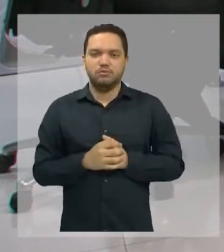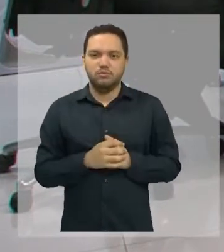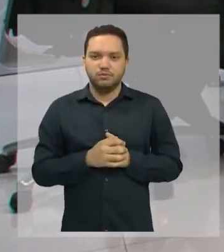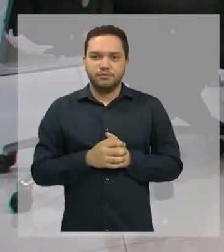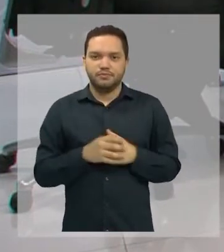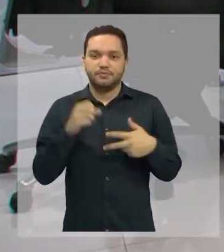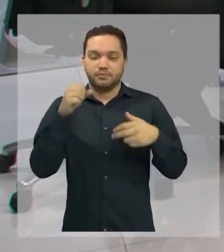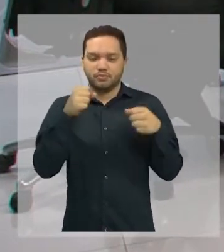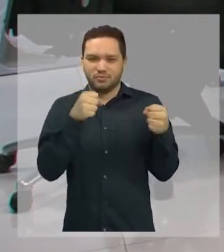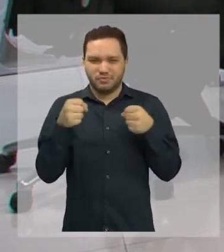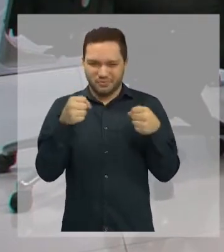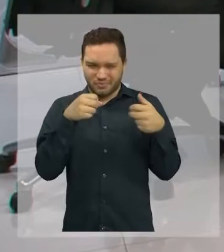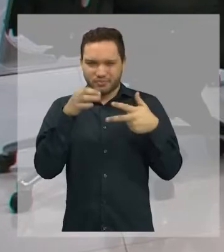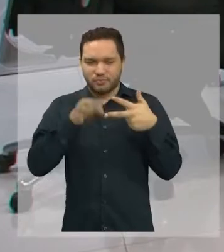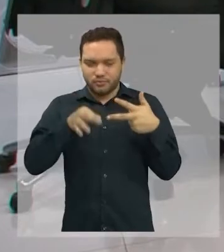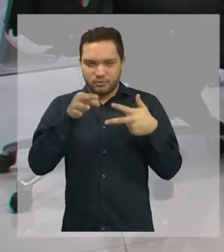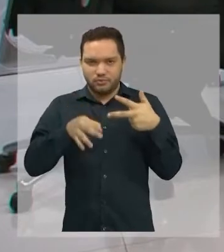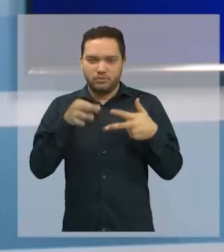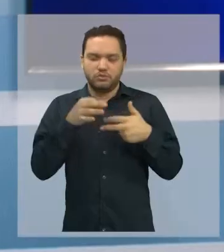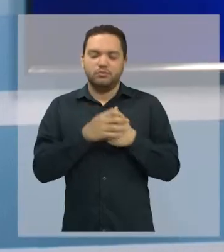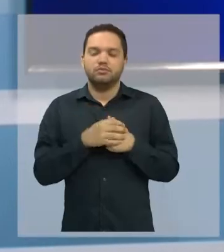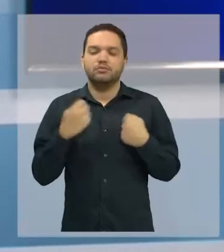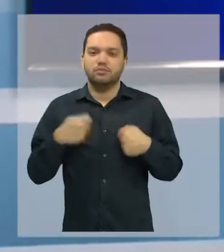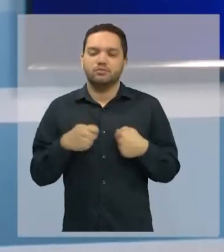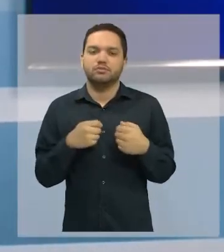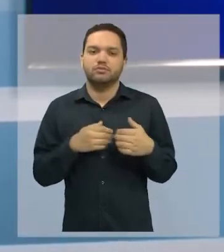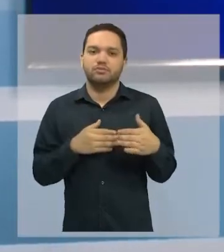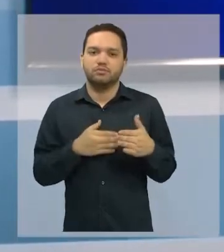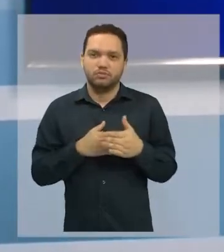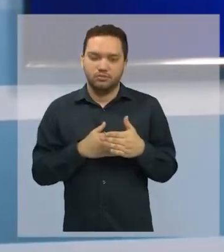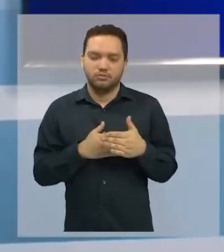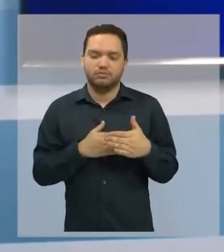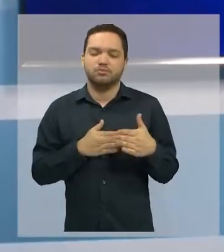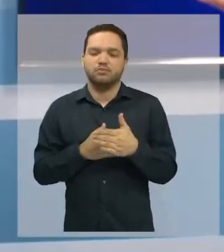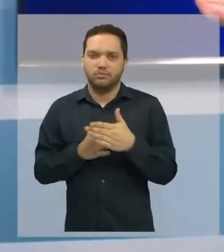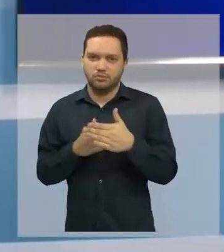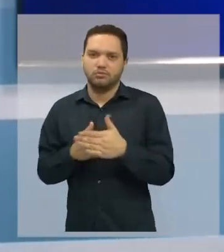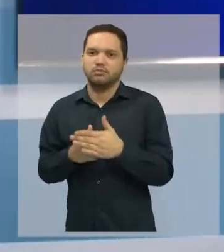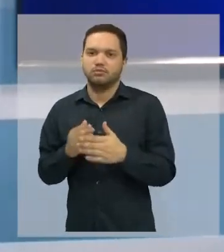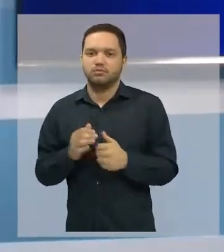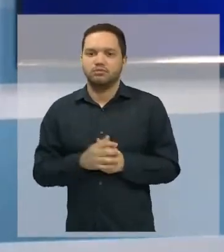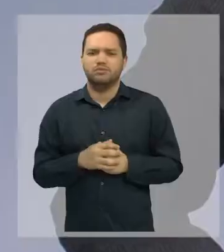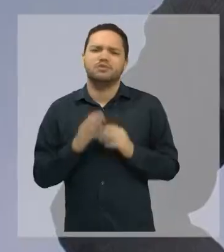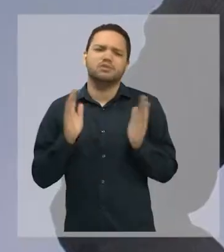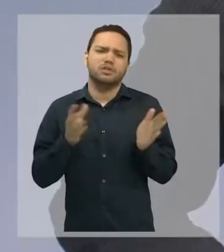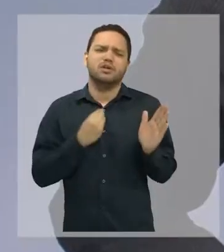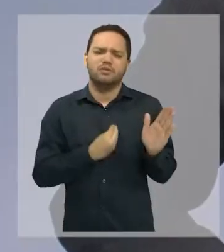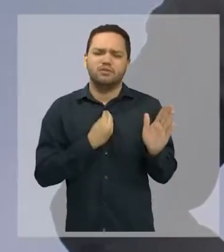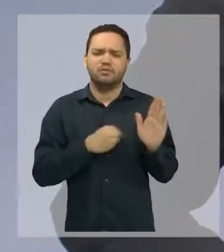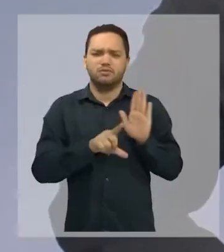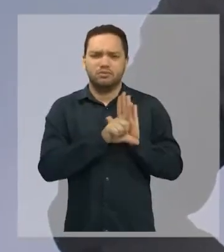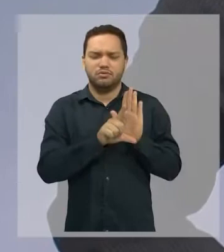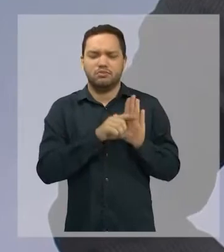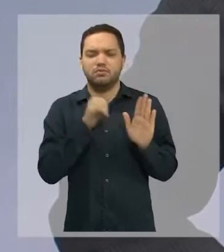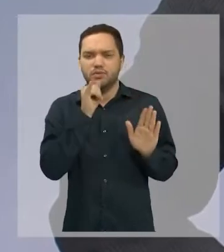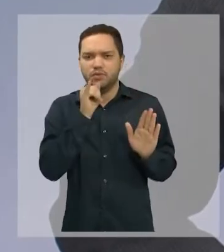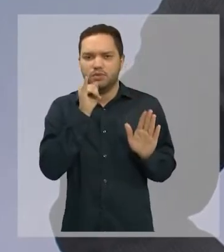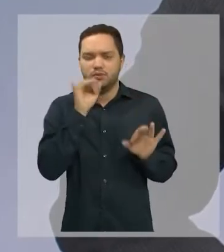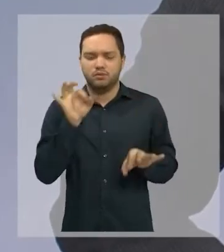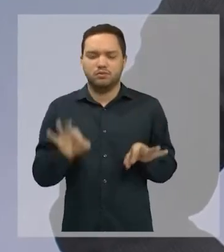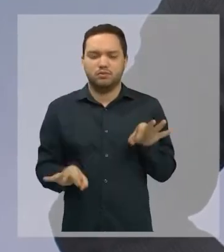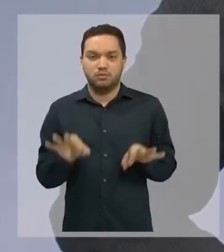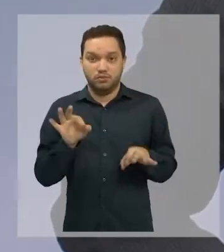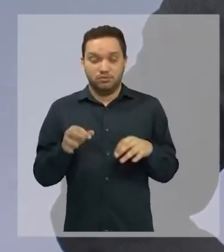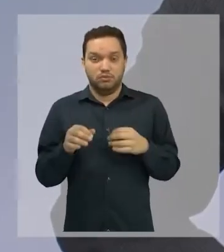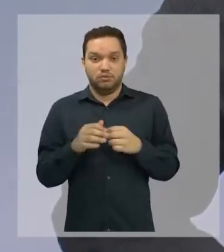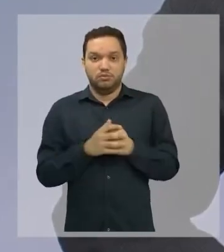Poder Judiciário, limitando, quer dizer, para impedir essas situações. Mas já existe legislação para isso. Por exemplo, o juiz, a ideia